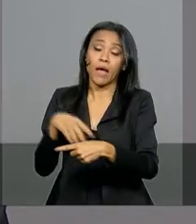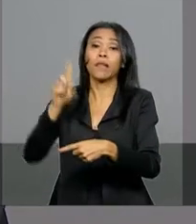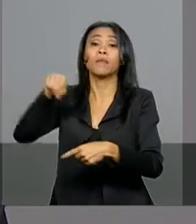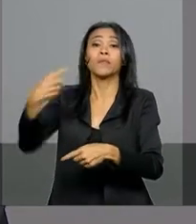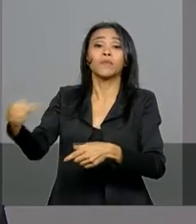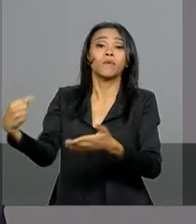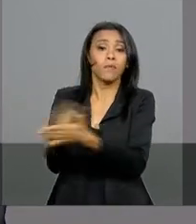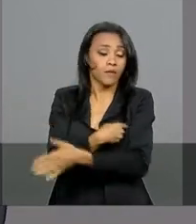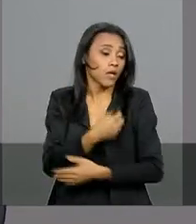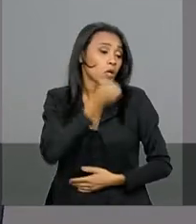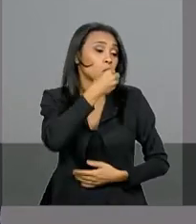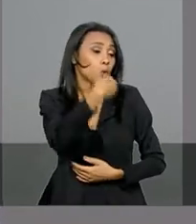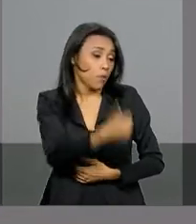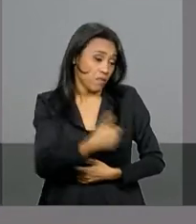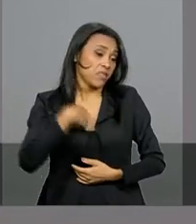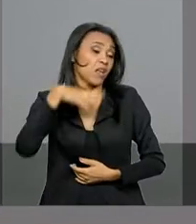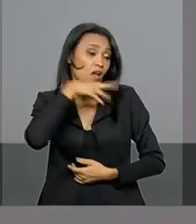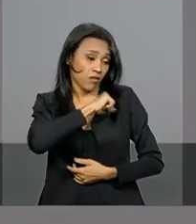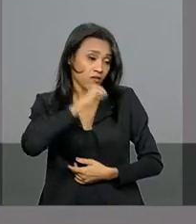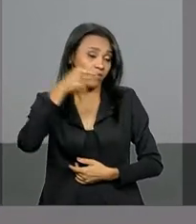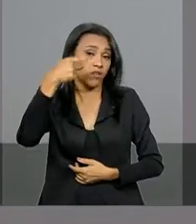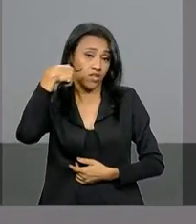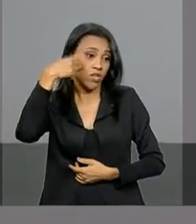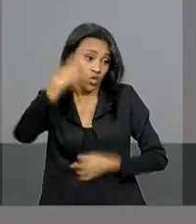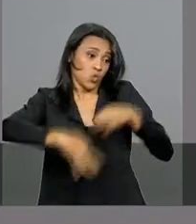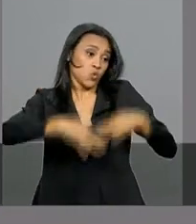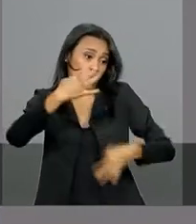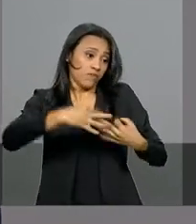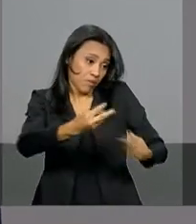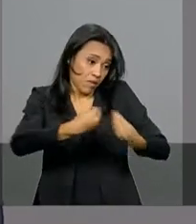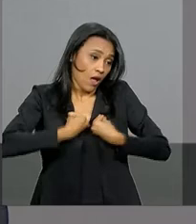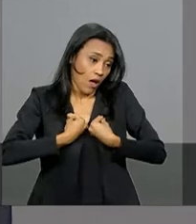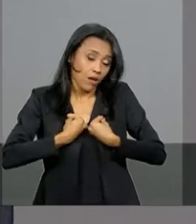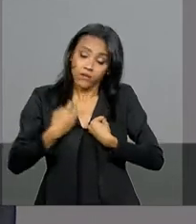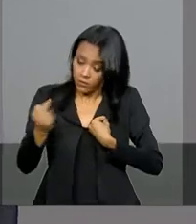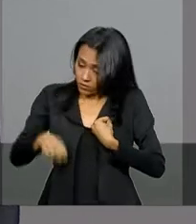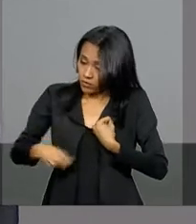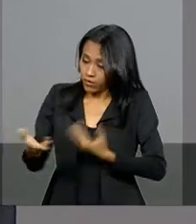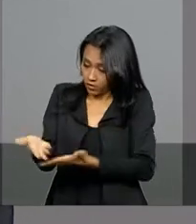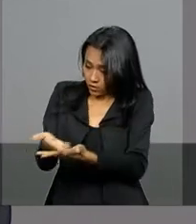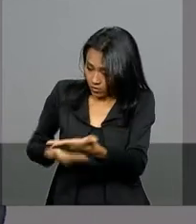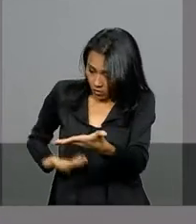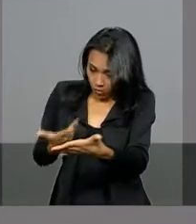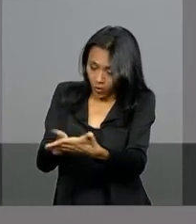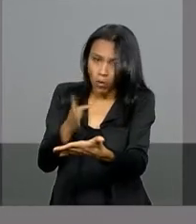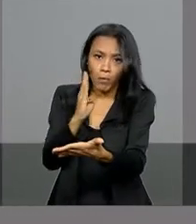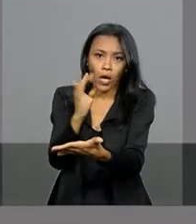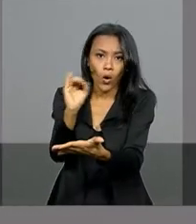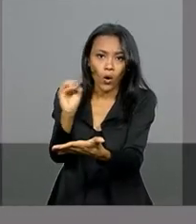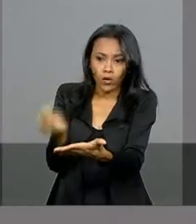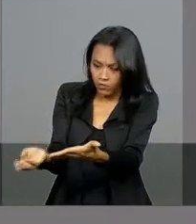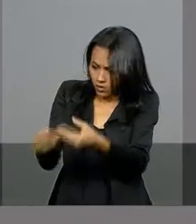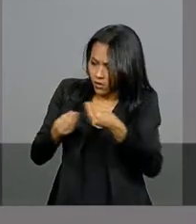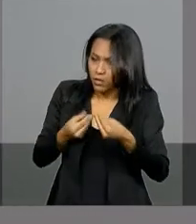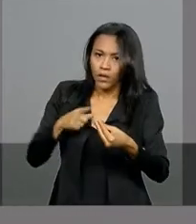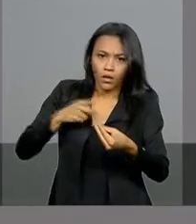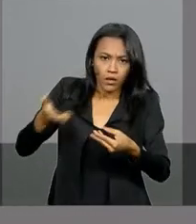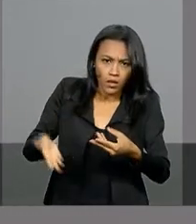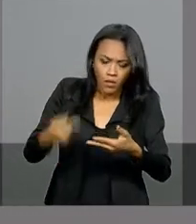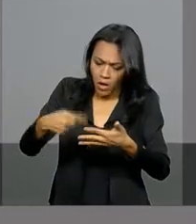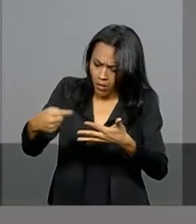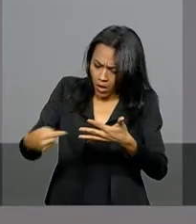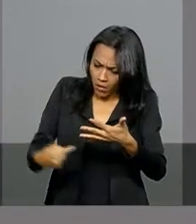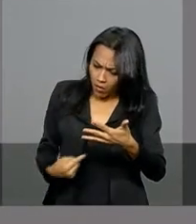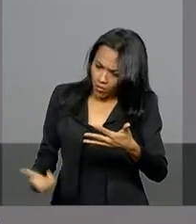também mas o senhor acha que o juiz vai conceder falar assim ela trouxe aqui boletim de ocorrência senhora trouxe uma série de elementos